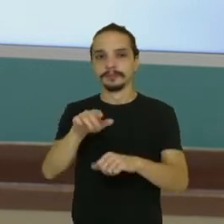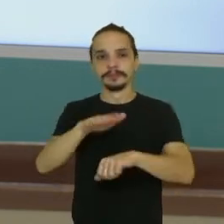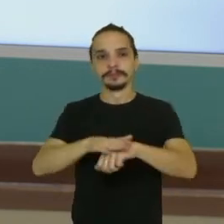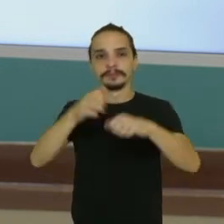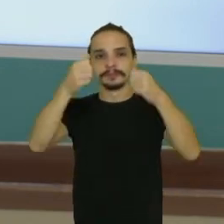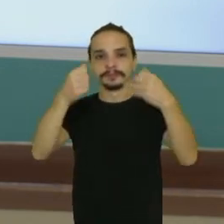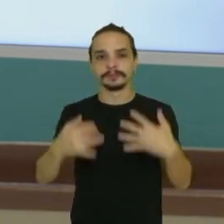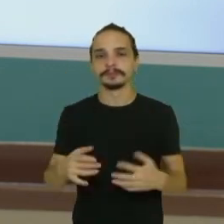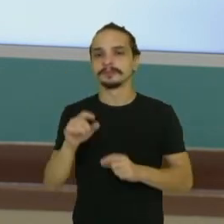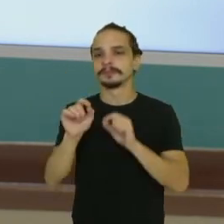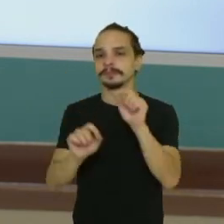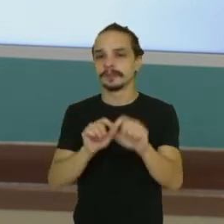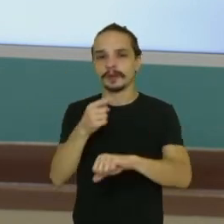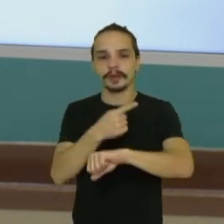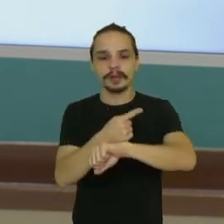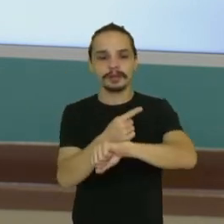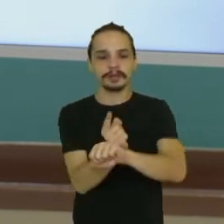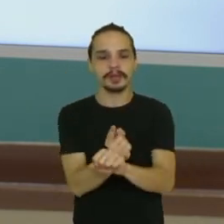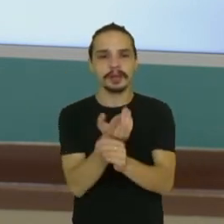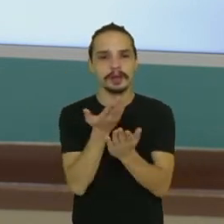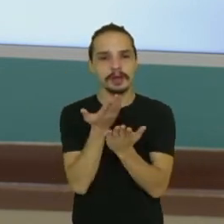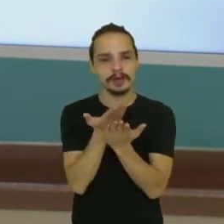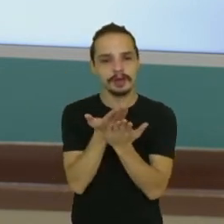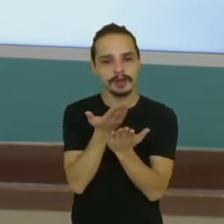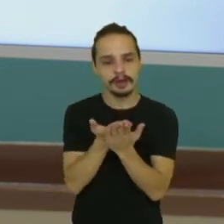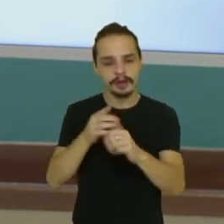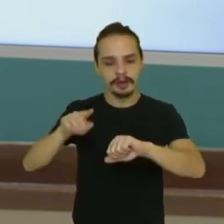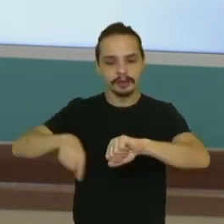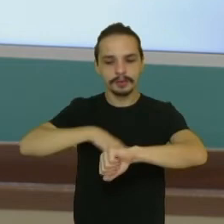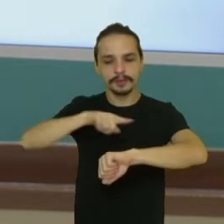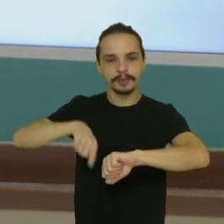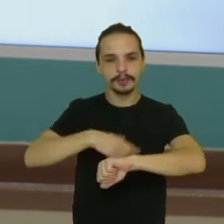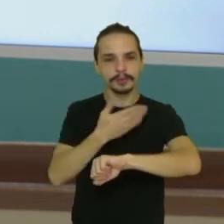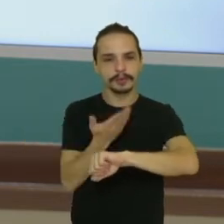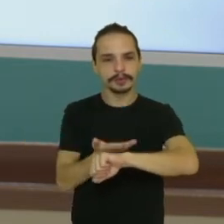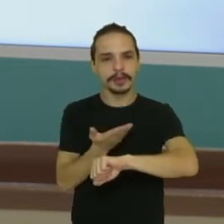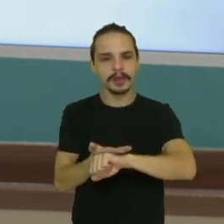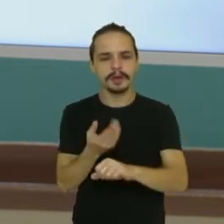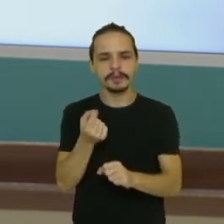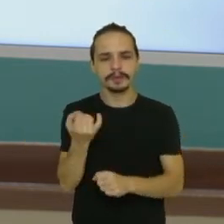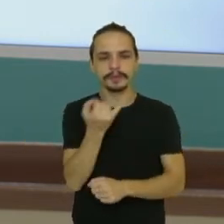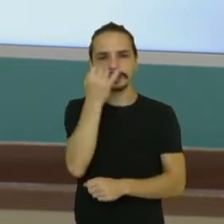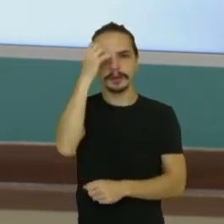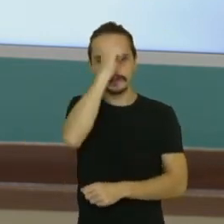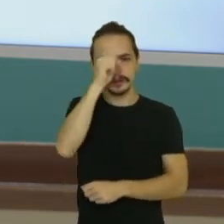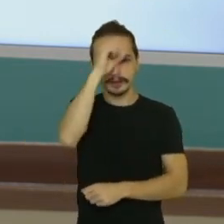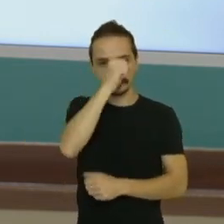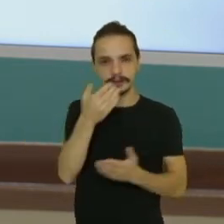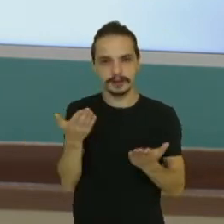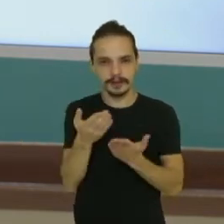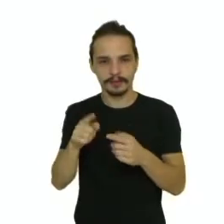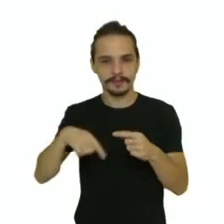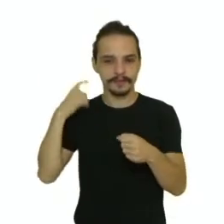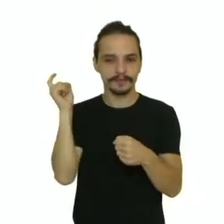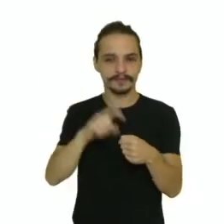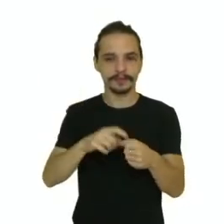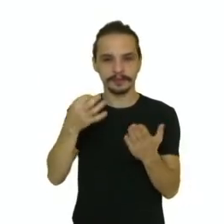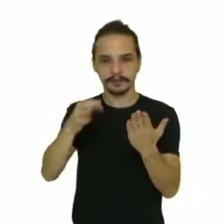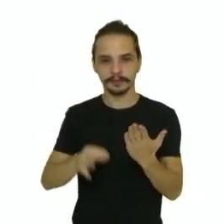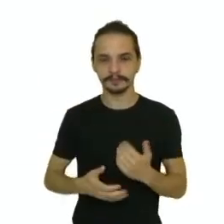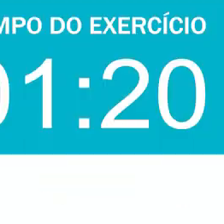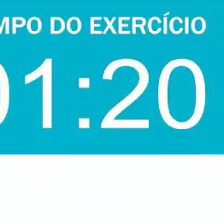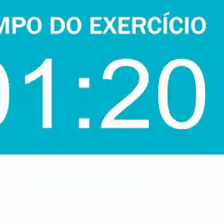é cronobiologia e qual a importância do Sono para aprendizar da gente já corrigir a nossa actividade